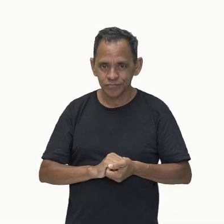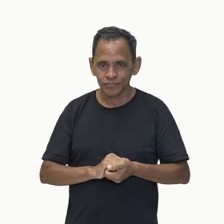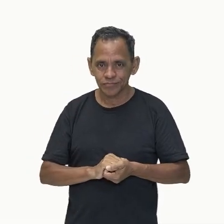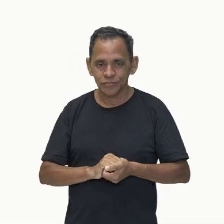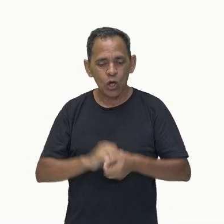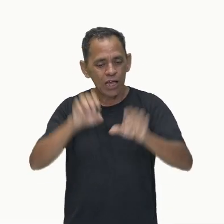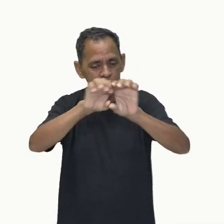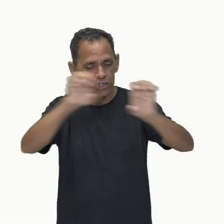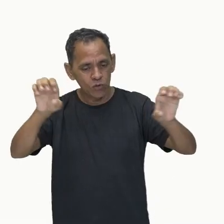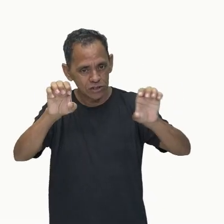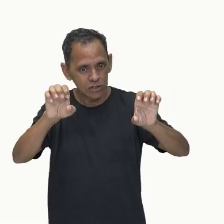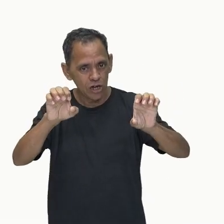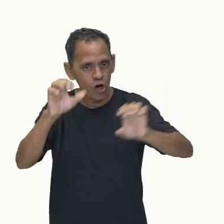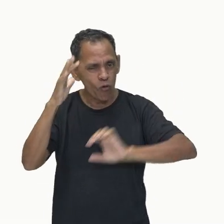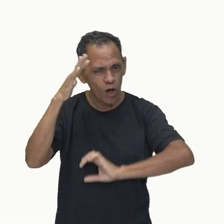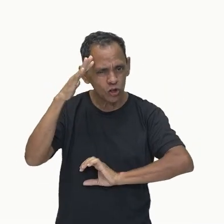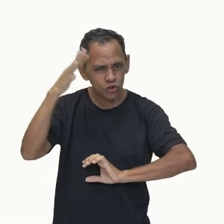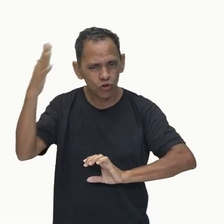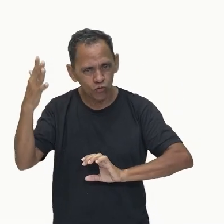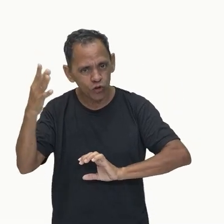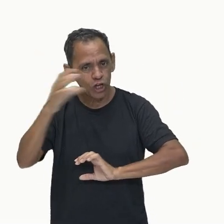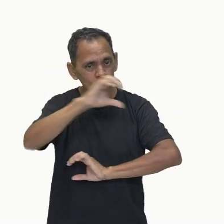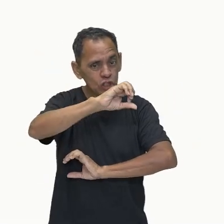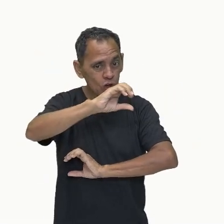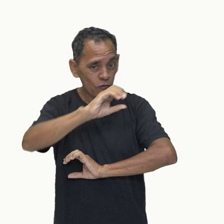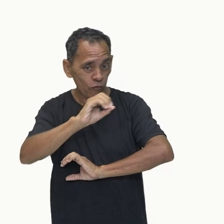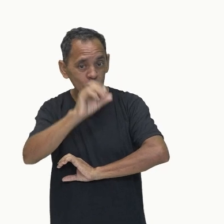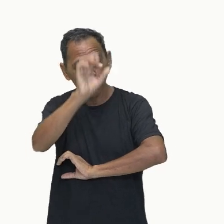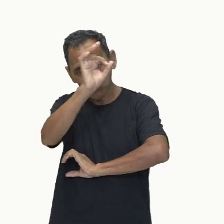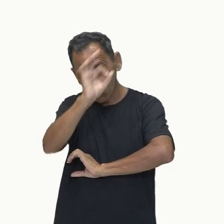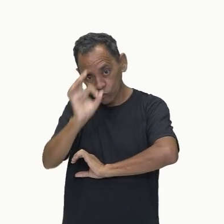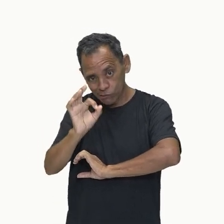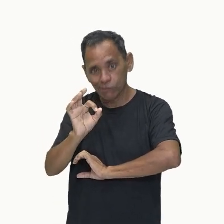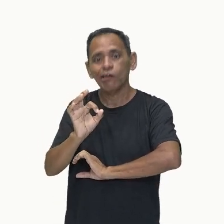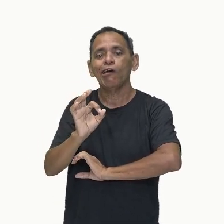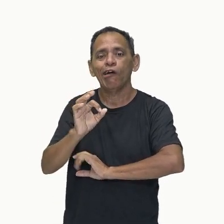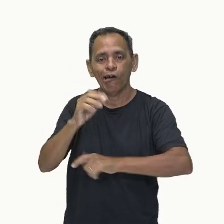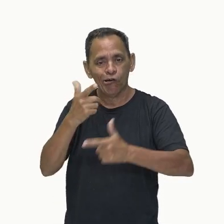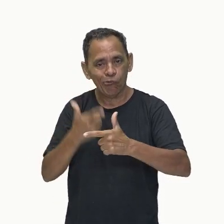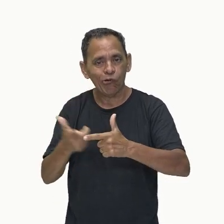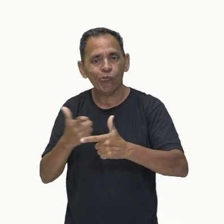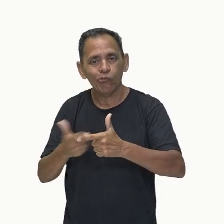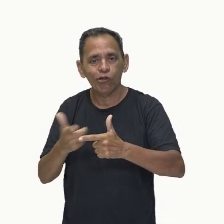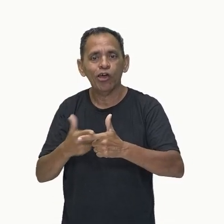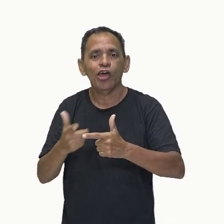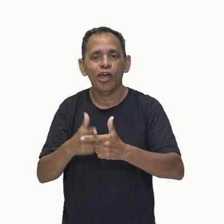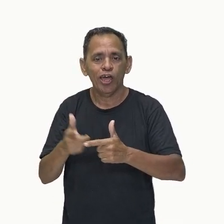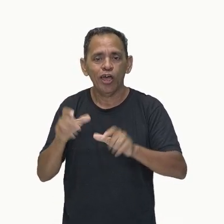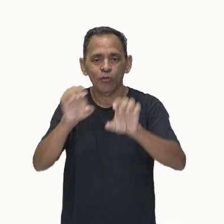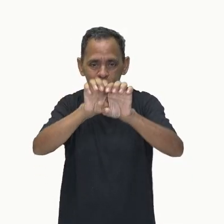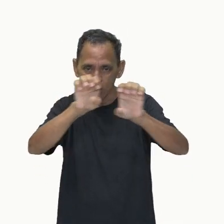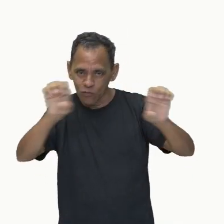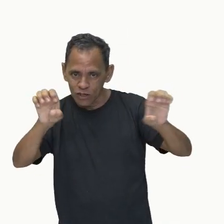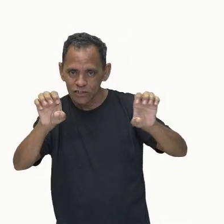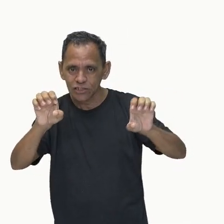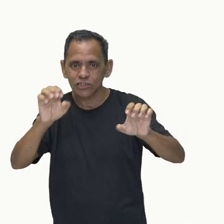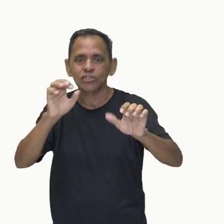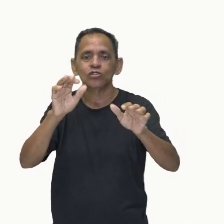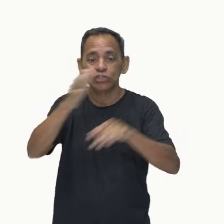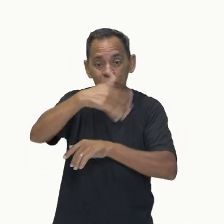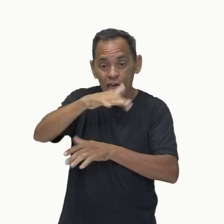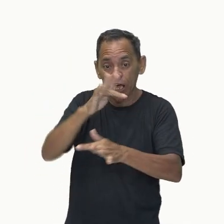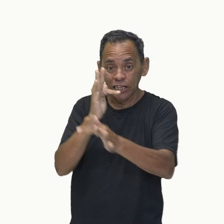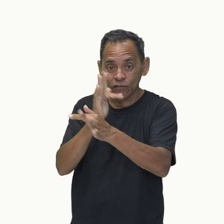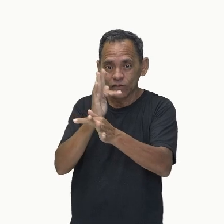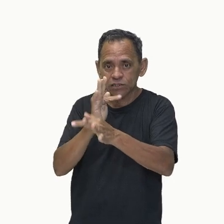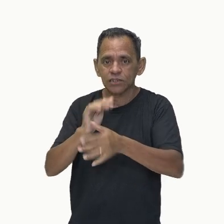vai resolver 90% dos nossos problemas, tá? Não os financeiros, claro, os problemas aqui de física, pessoal.